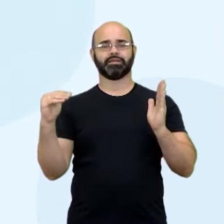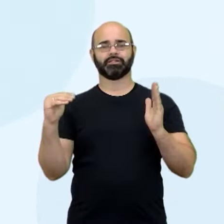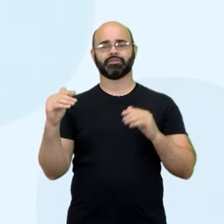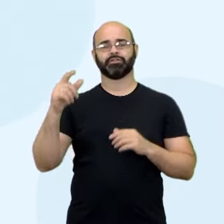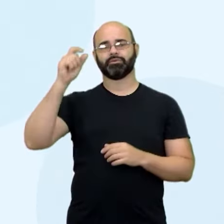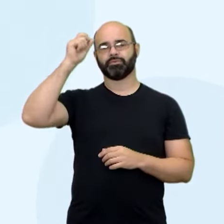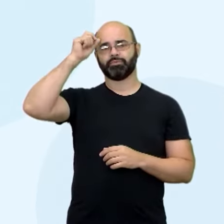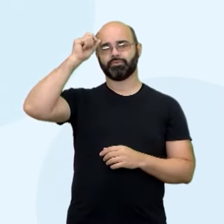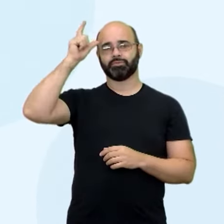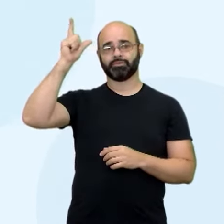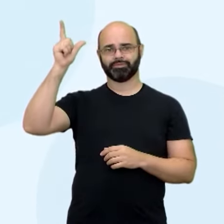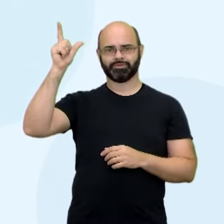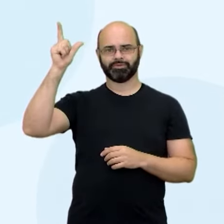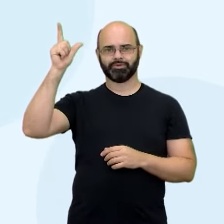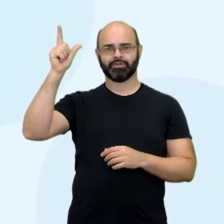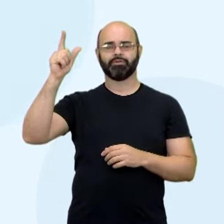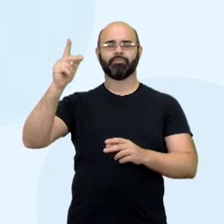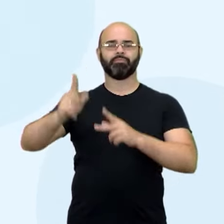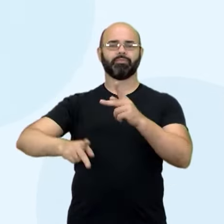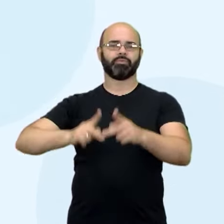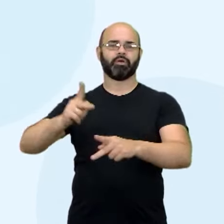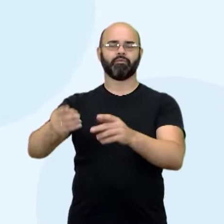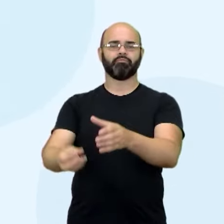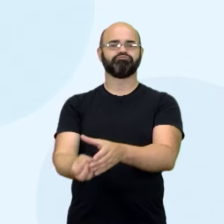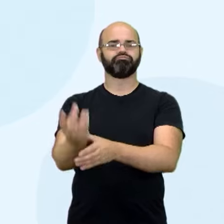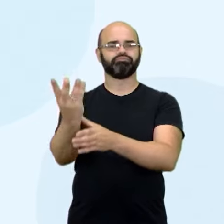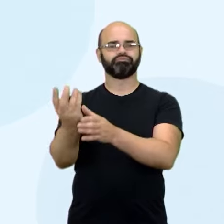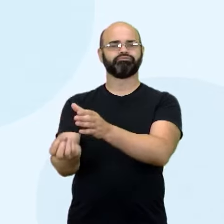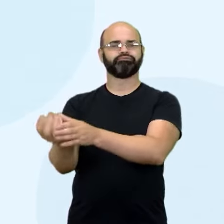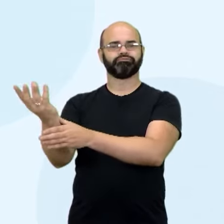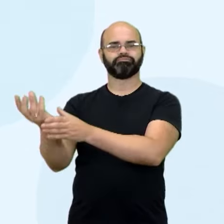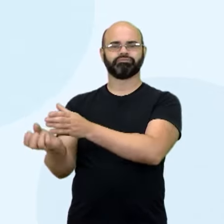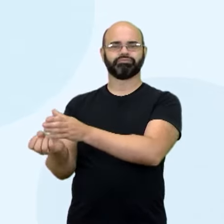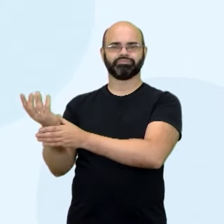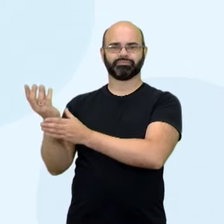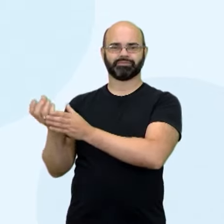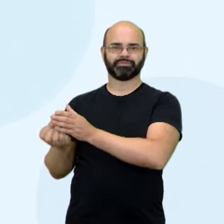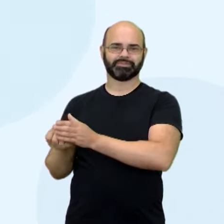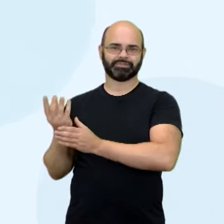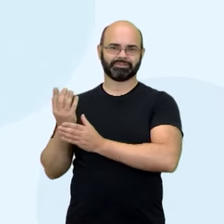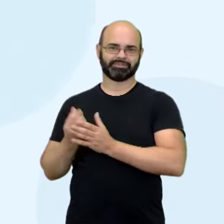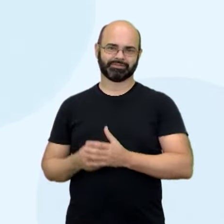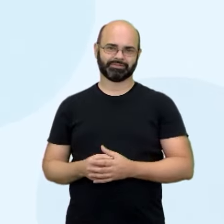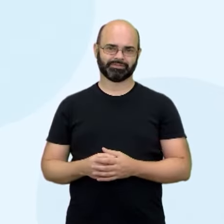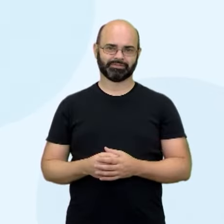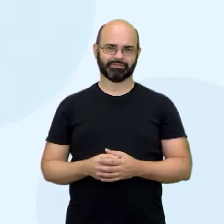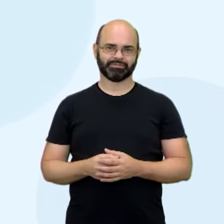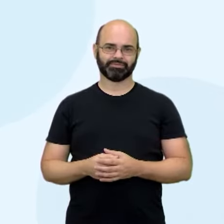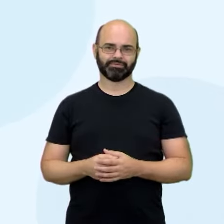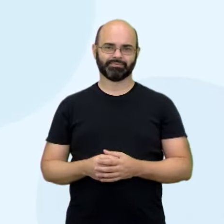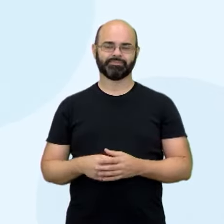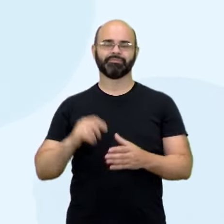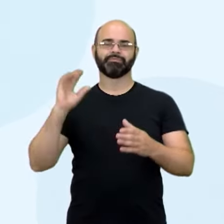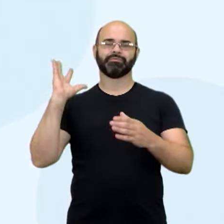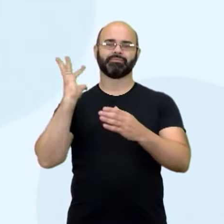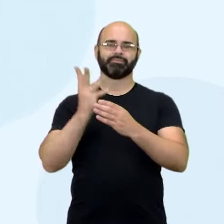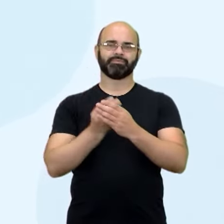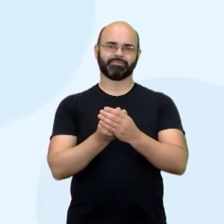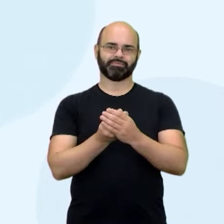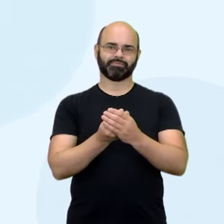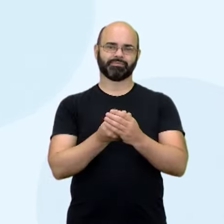a formação do povo. Falamos também sobre a questão de tradições culturais, o que é patrimônio cultural.